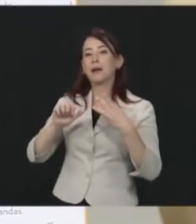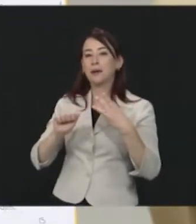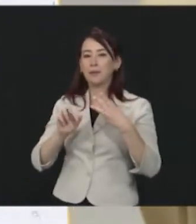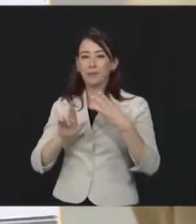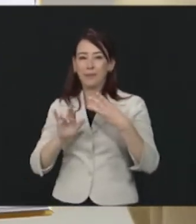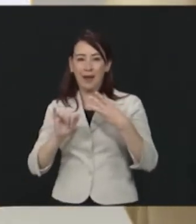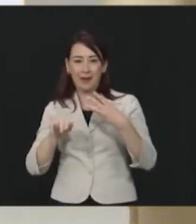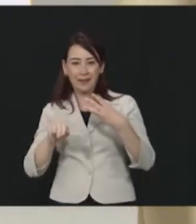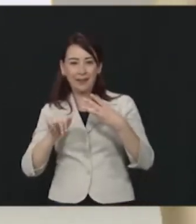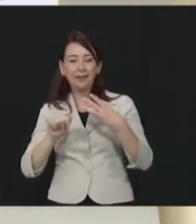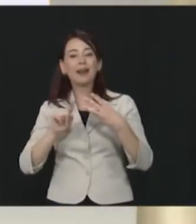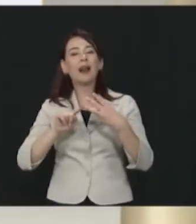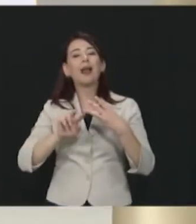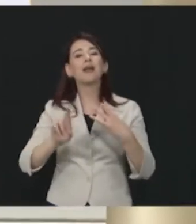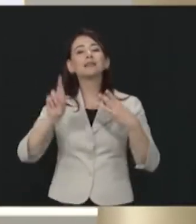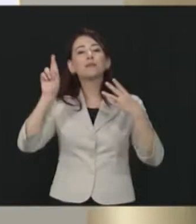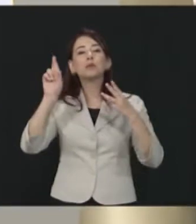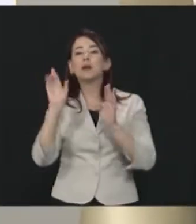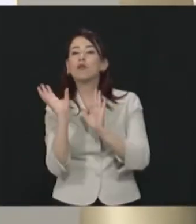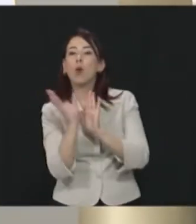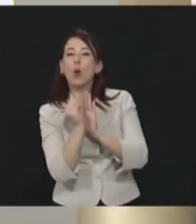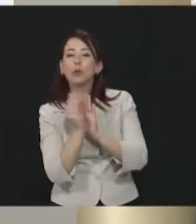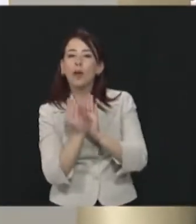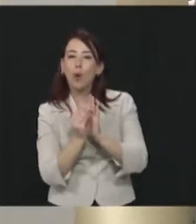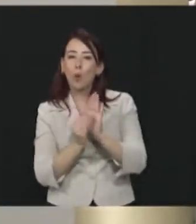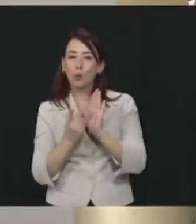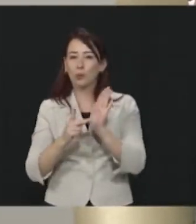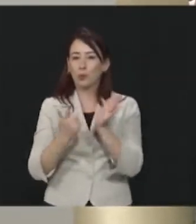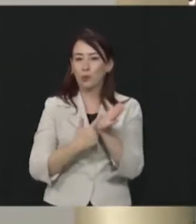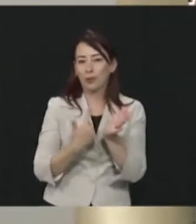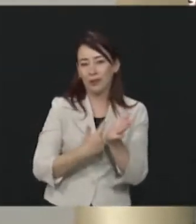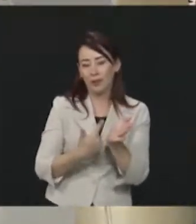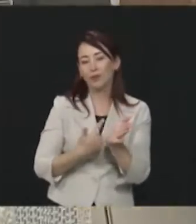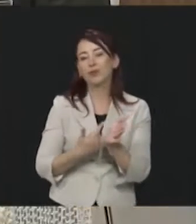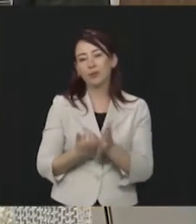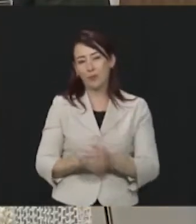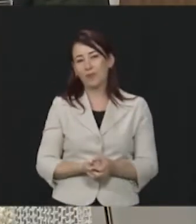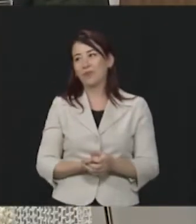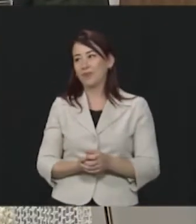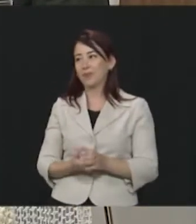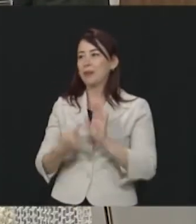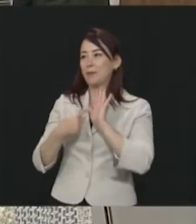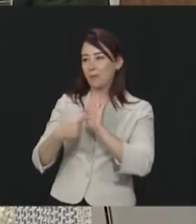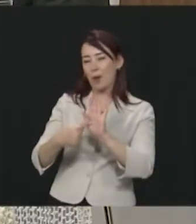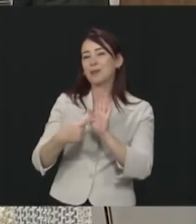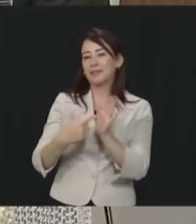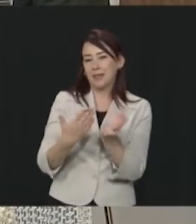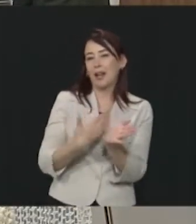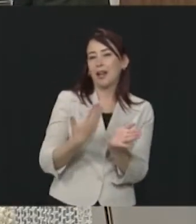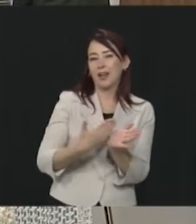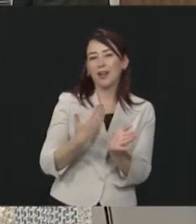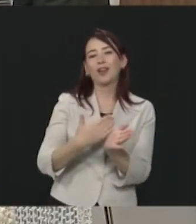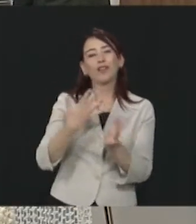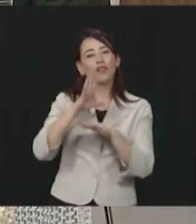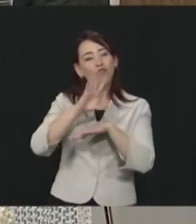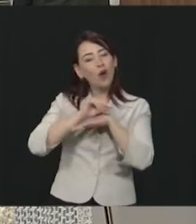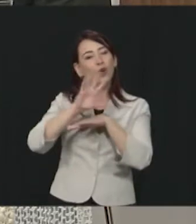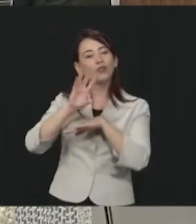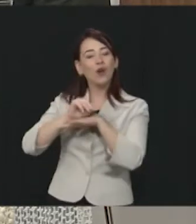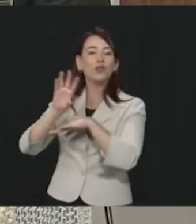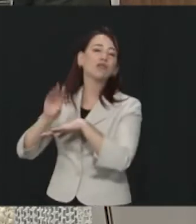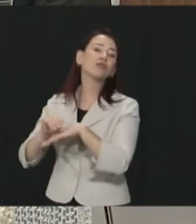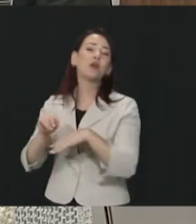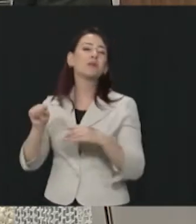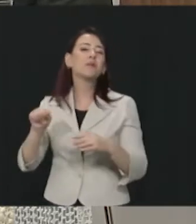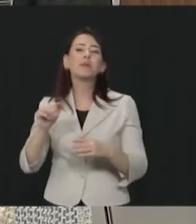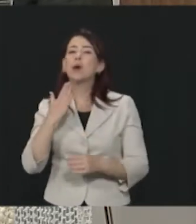fez a direção de conteúdo também do livro. E o prefácio é da minha irmã. Vou mostrar aqui mais fotos. E que histórias que vocês